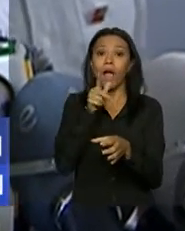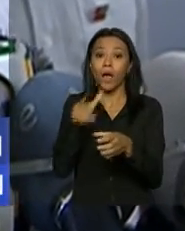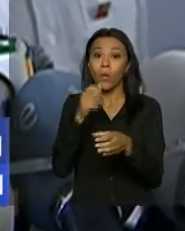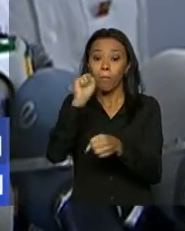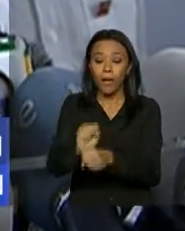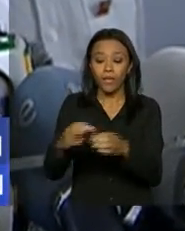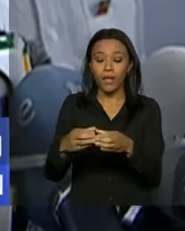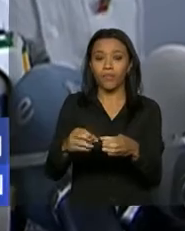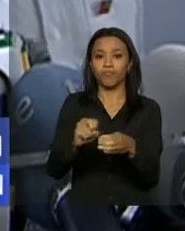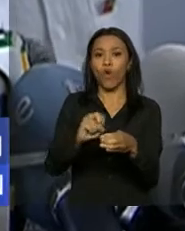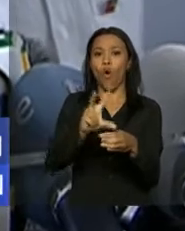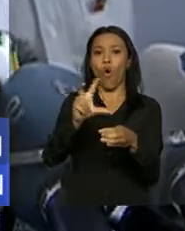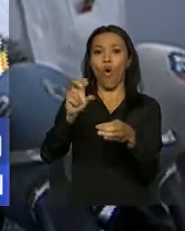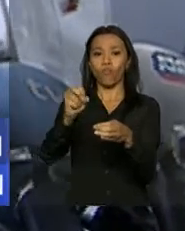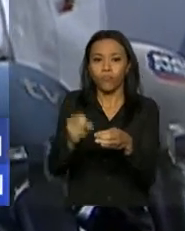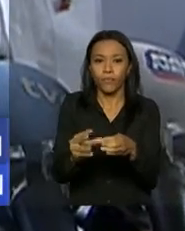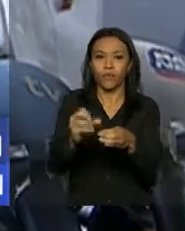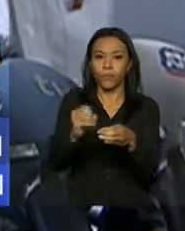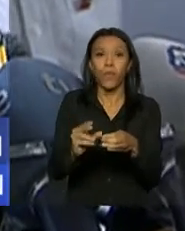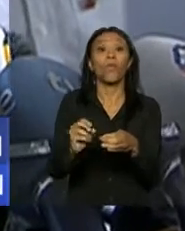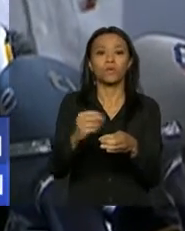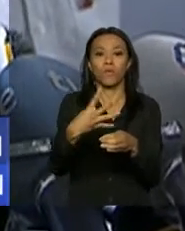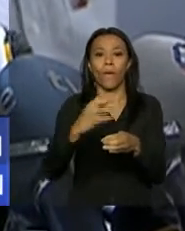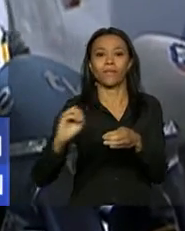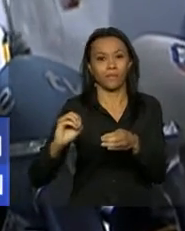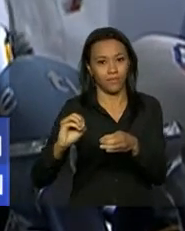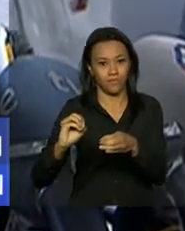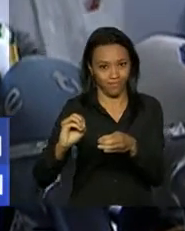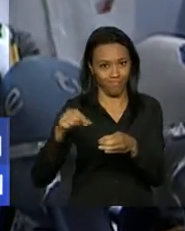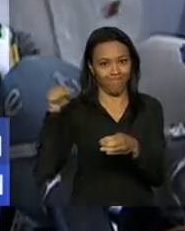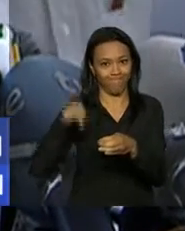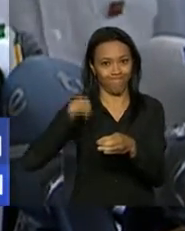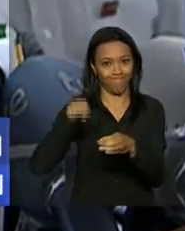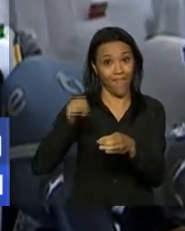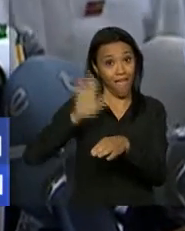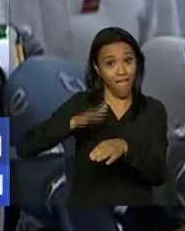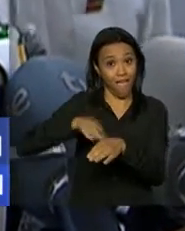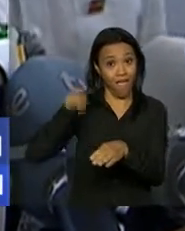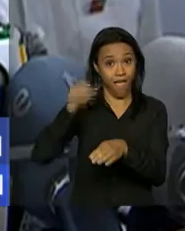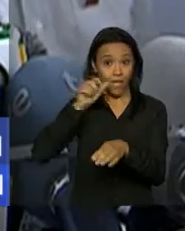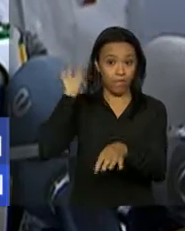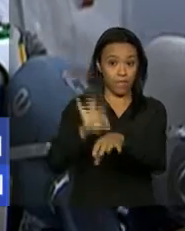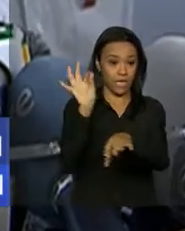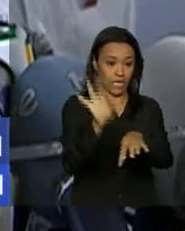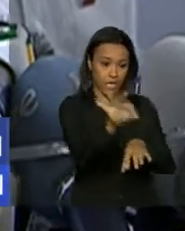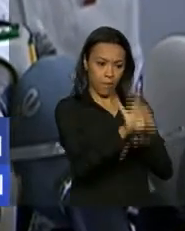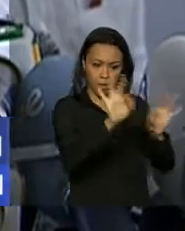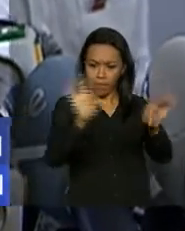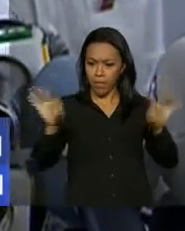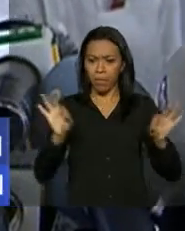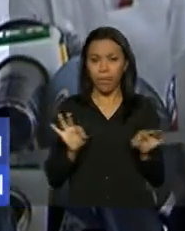média, 400 ovos. Se você considerar que é a mosquita que transmite também, é ela que pica. Ela que pica, ela